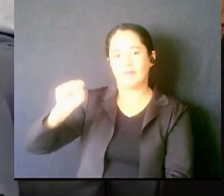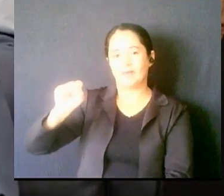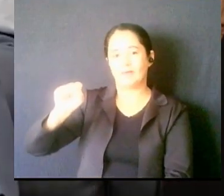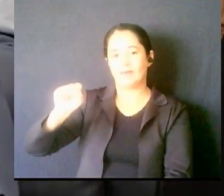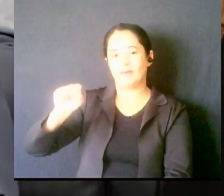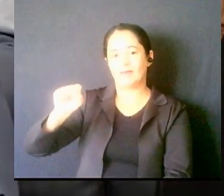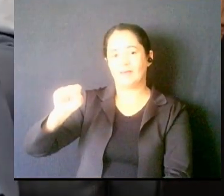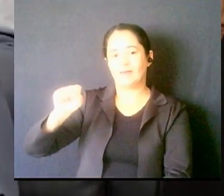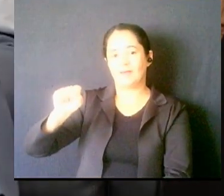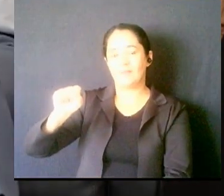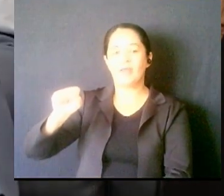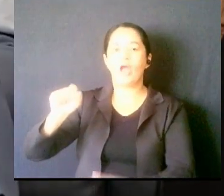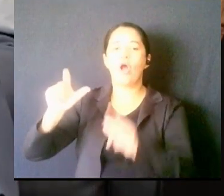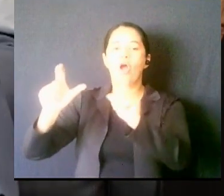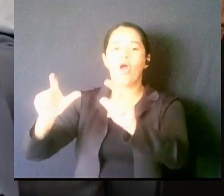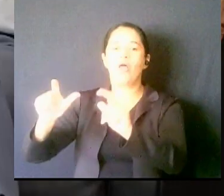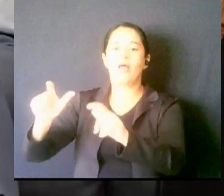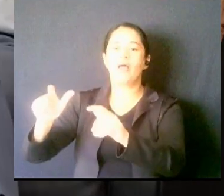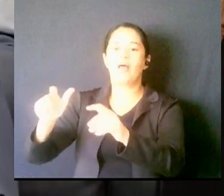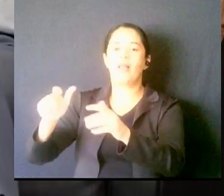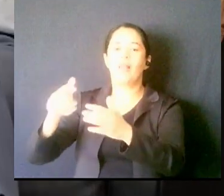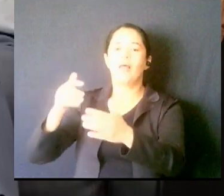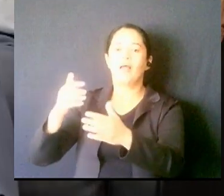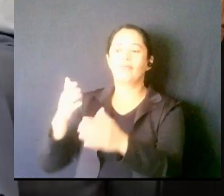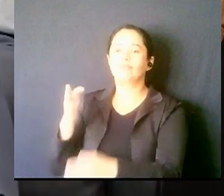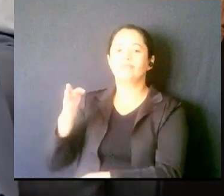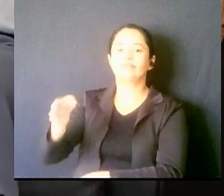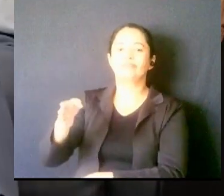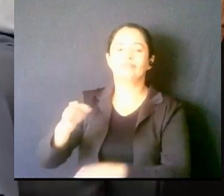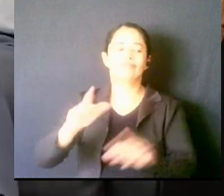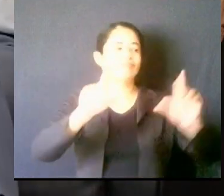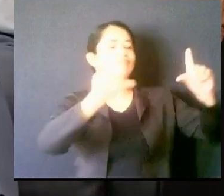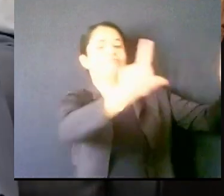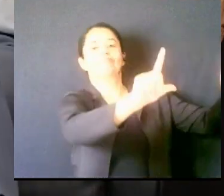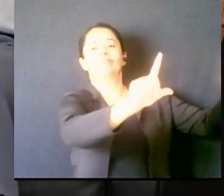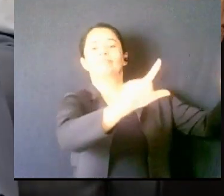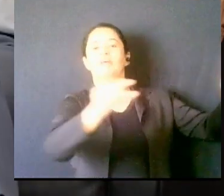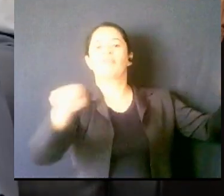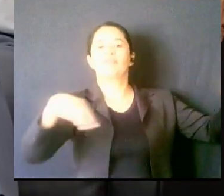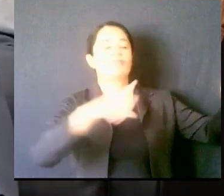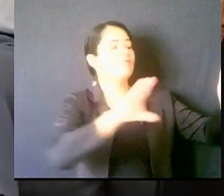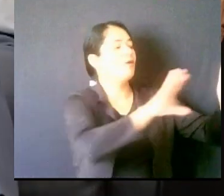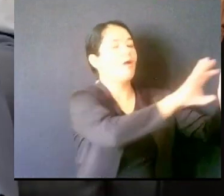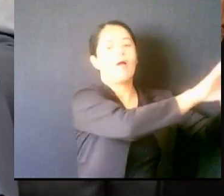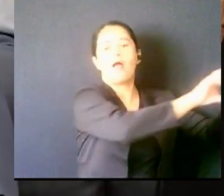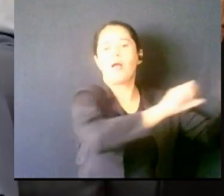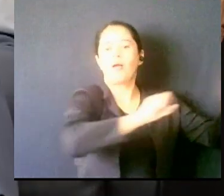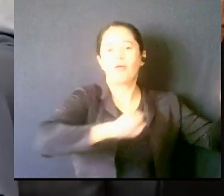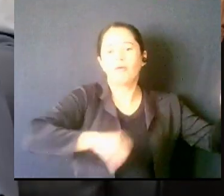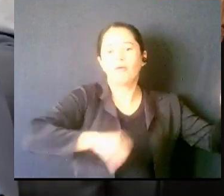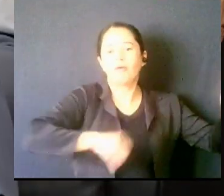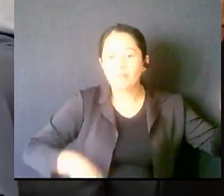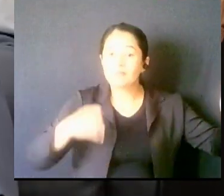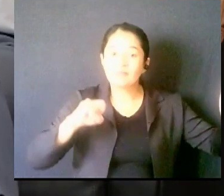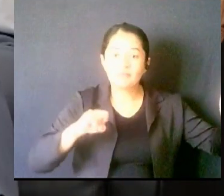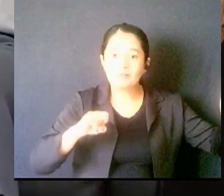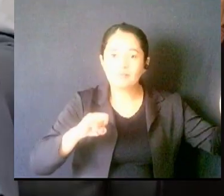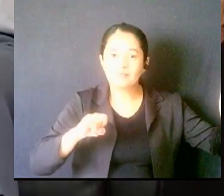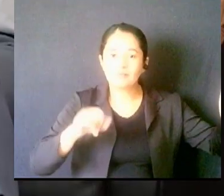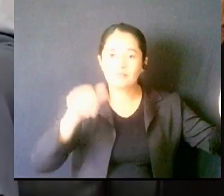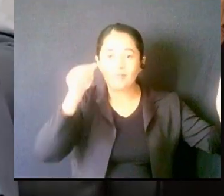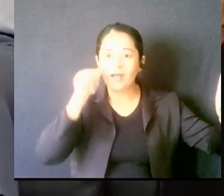colocam na entrada das unidades básicas um tubo, você vai lá e pega. Mesmo uma mulher casada, um homem, é